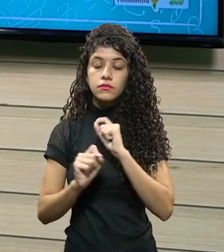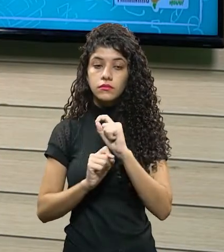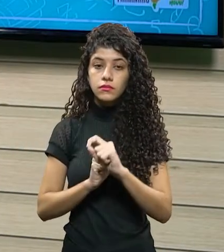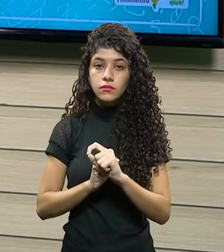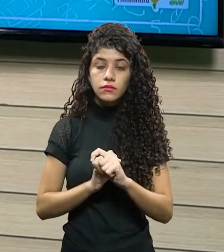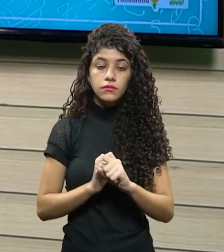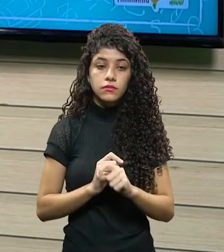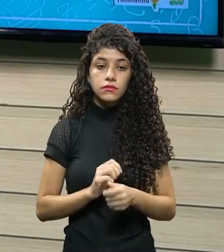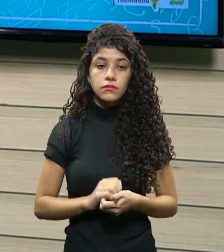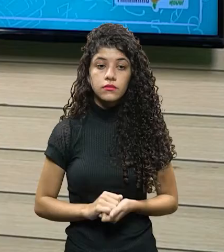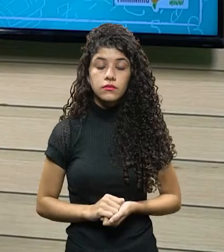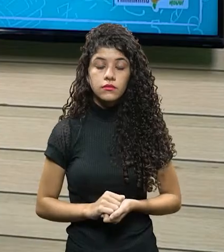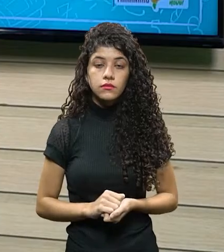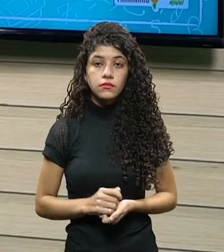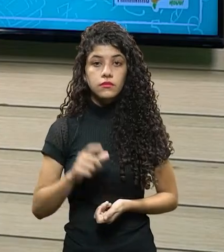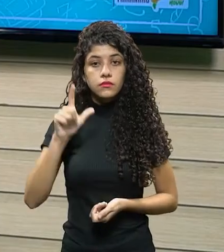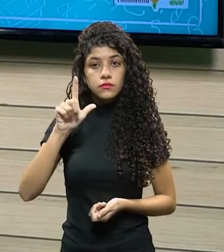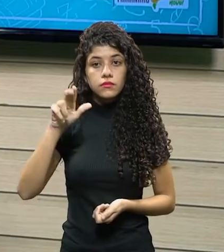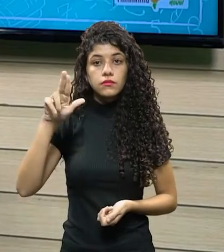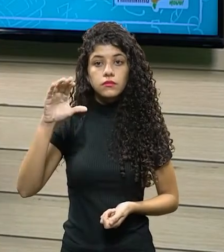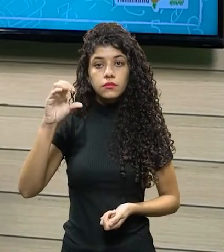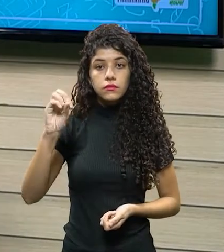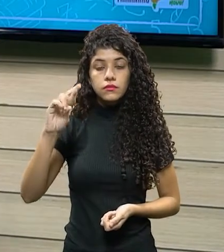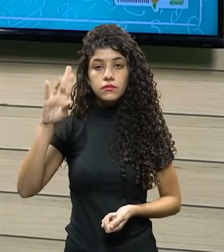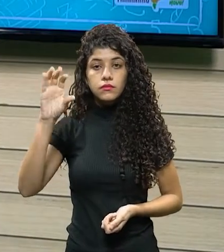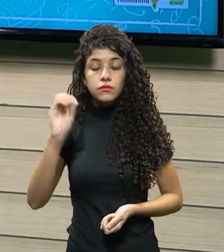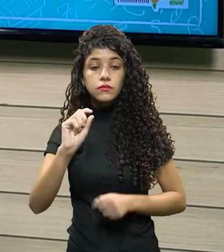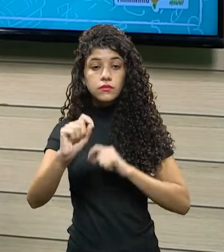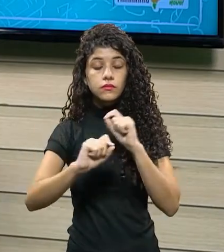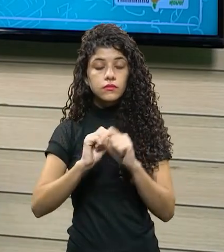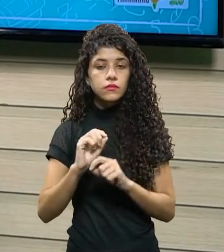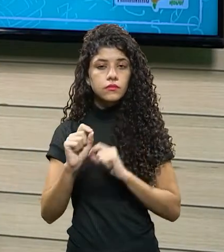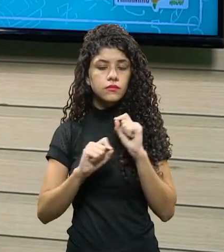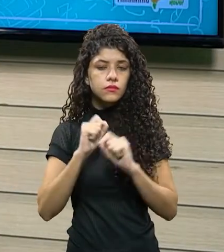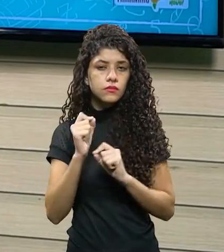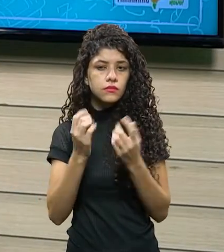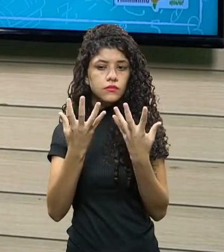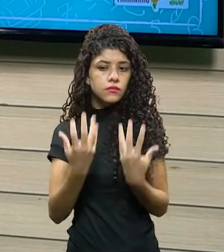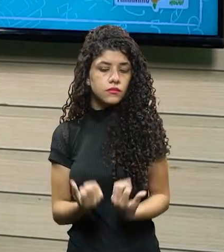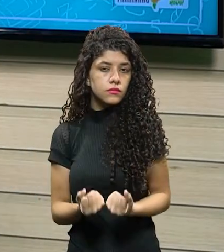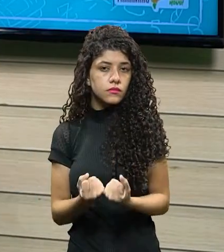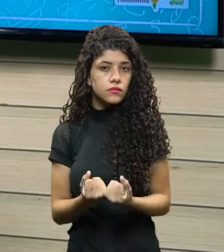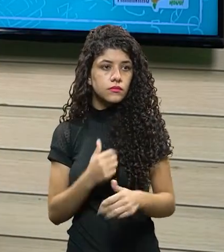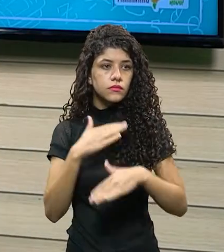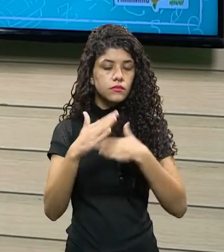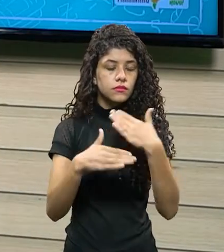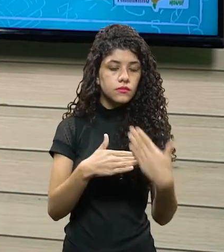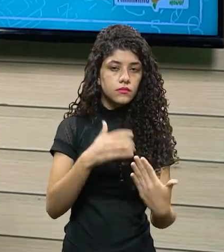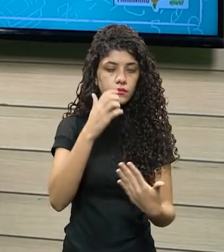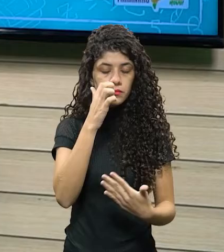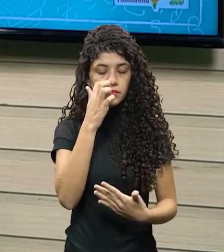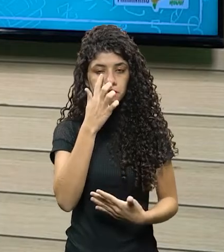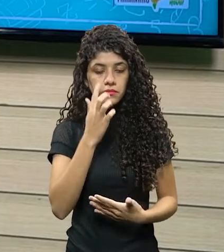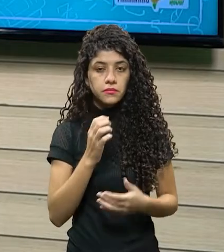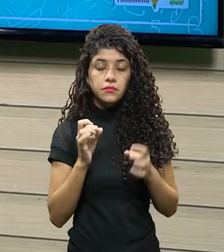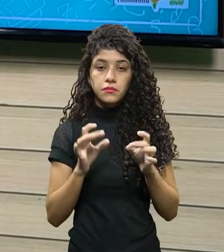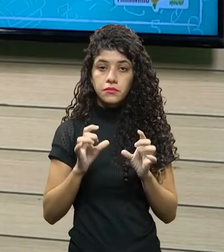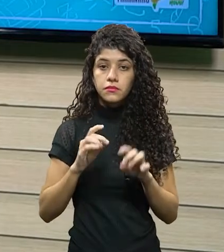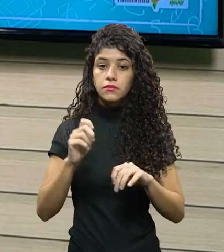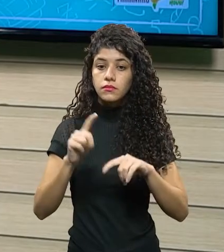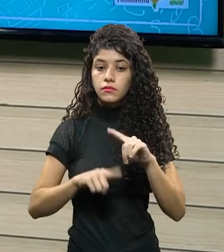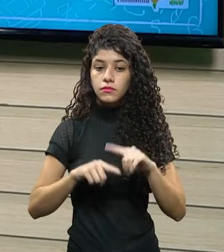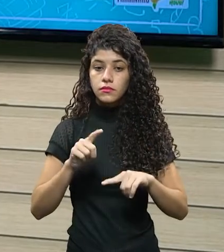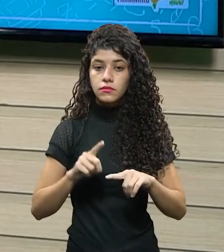de ganho é chamado de margem de lucro, que é justamente o que ela vai ganhar em termos de valores em cima da venda